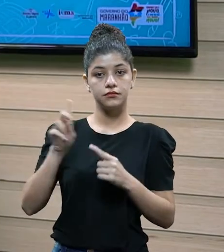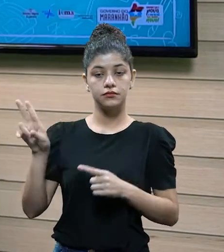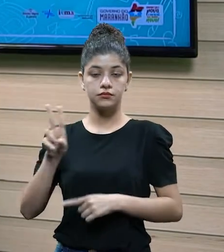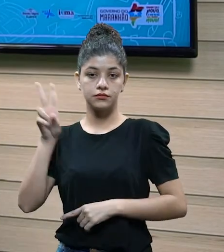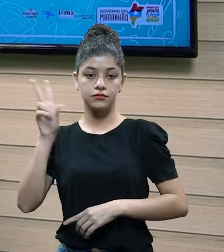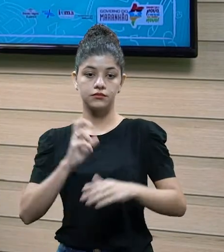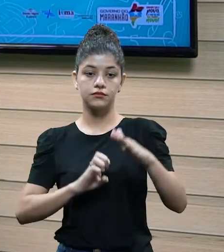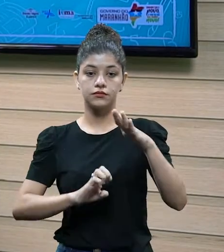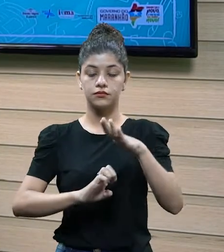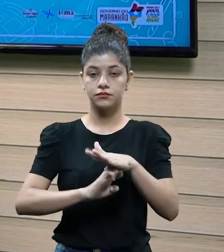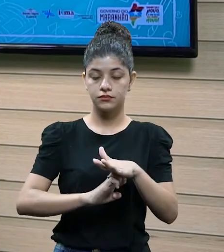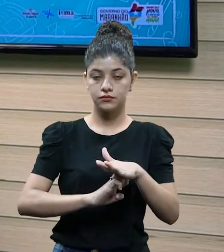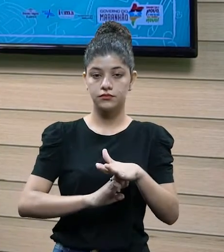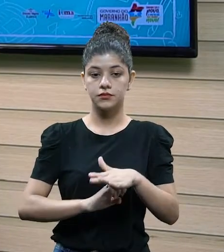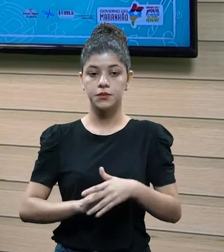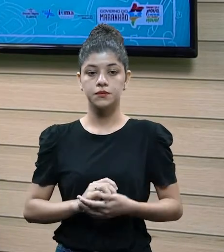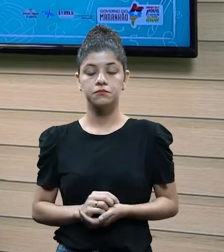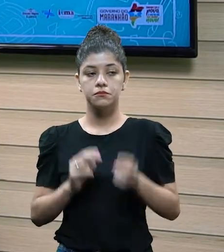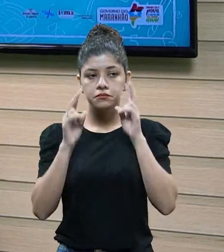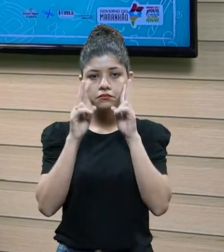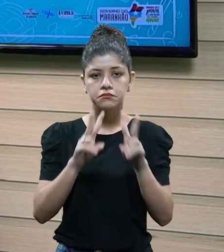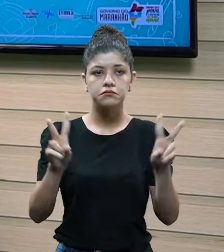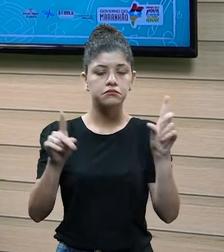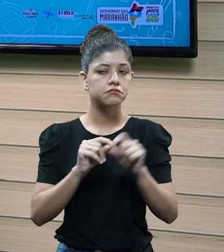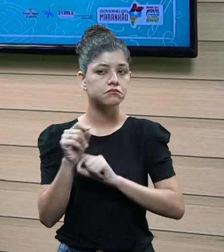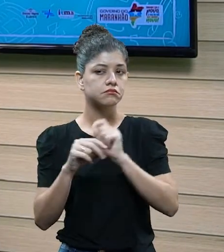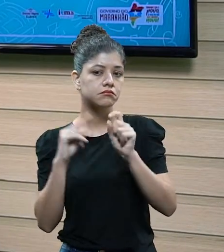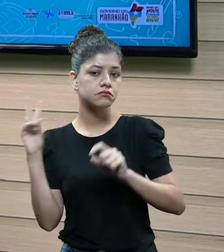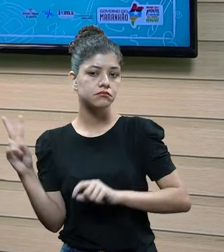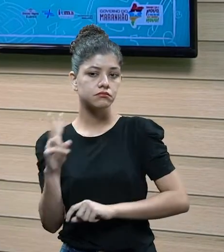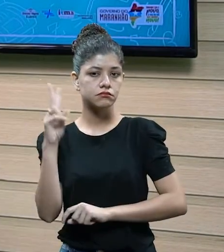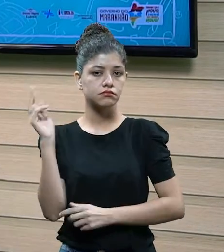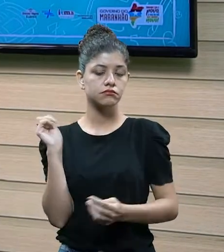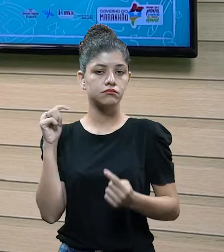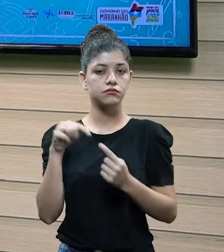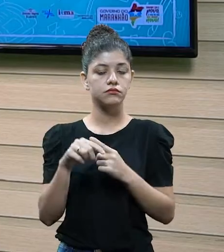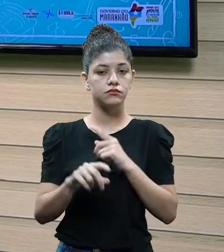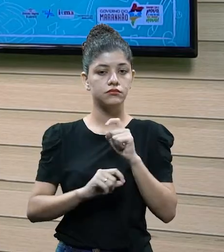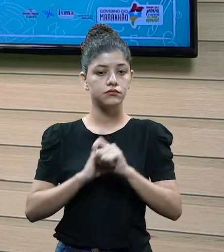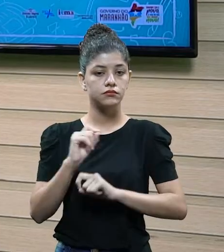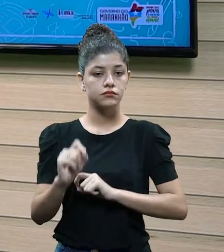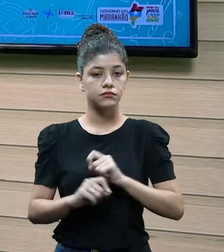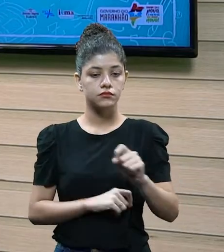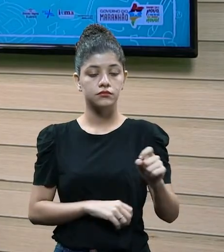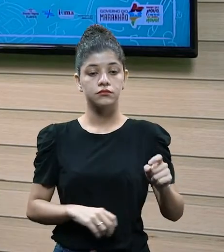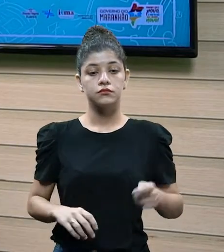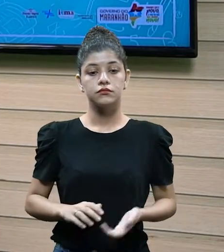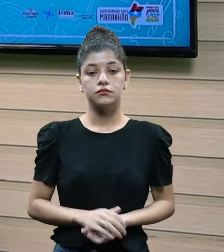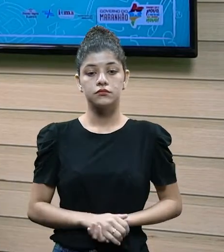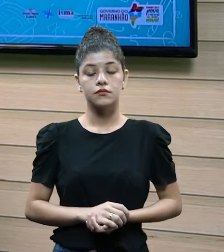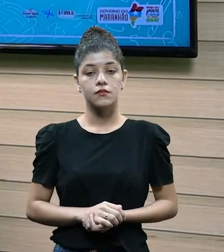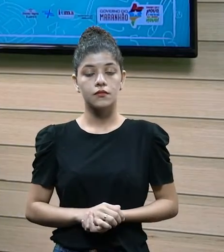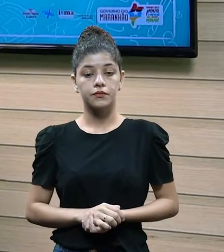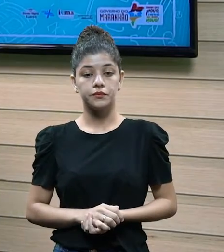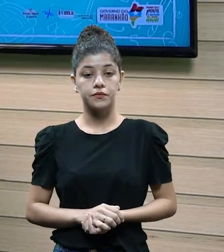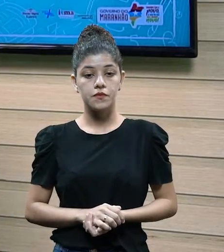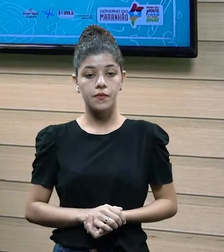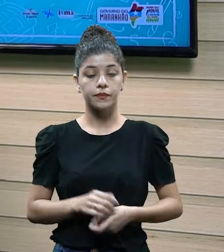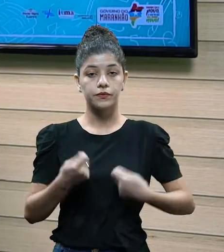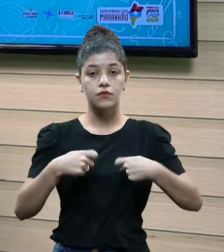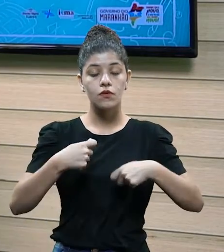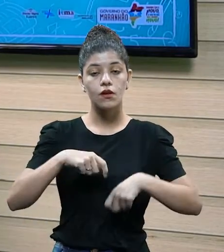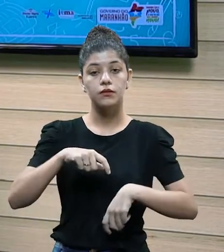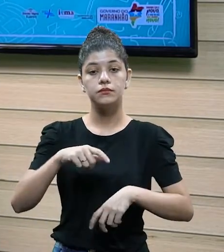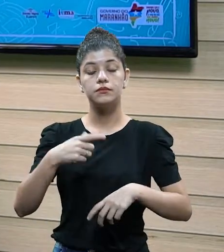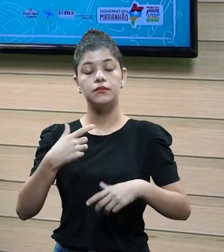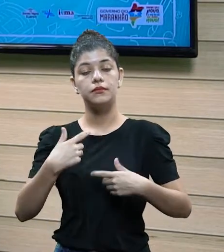Guterres, o que é missão, o que é visão e o que são valores? Simples. Missão. Missão é a razão de existir